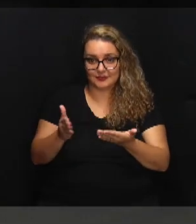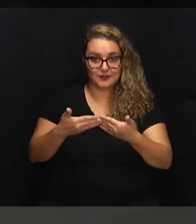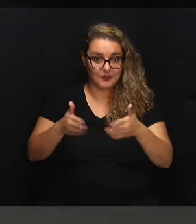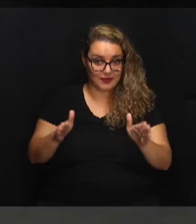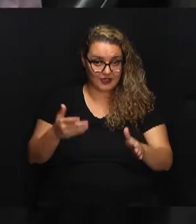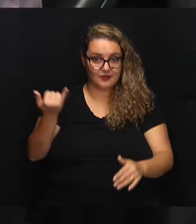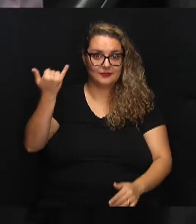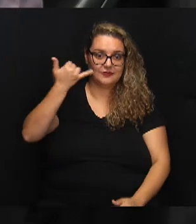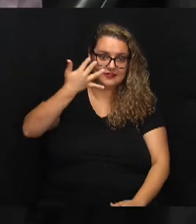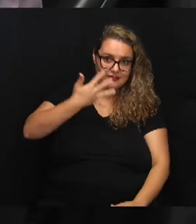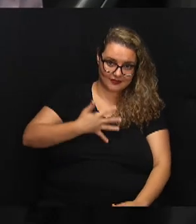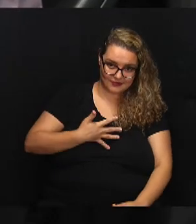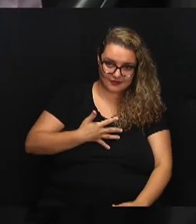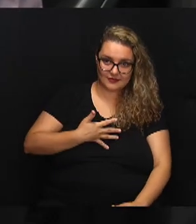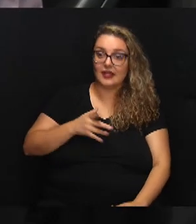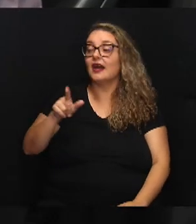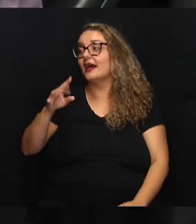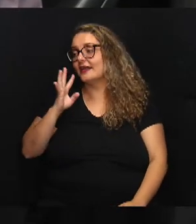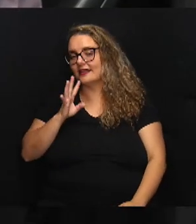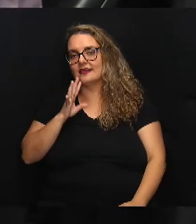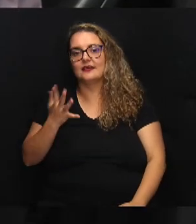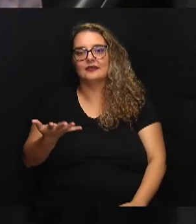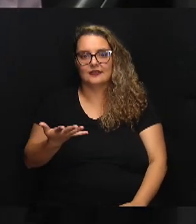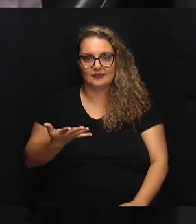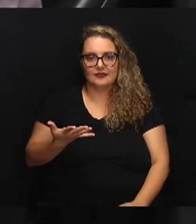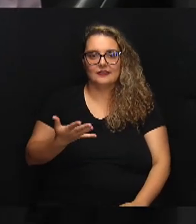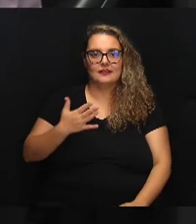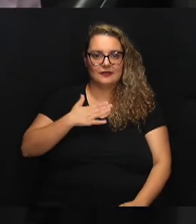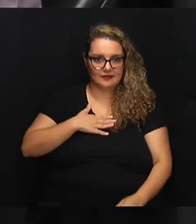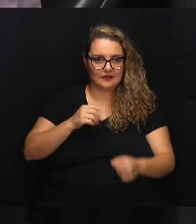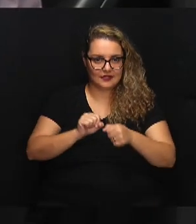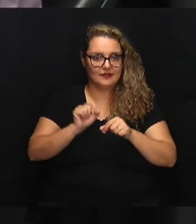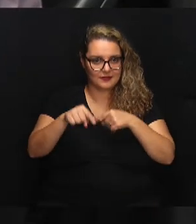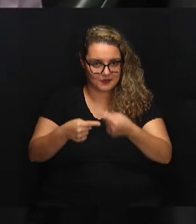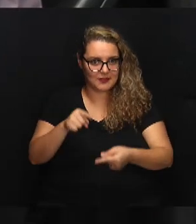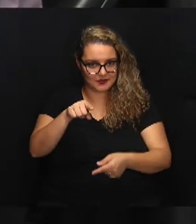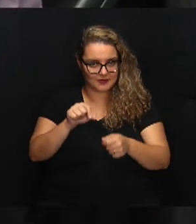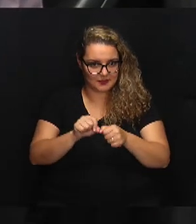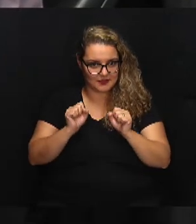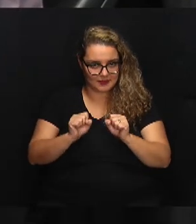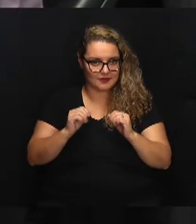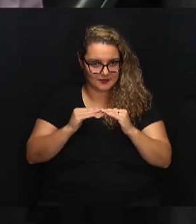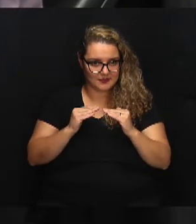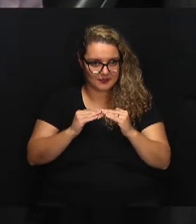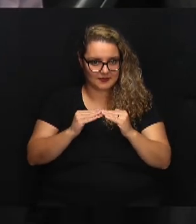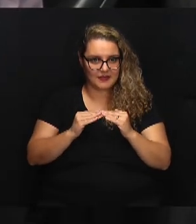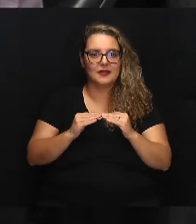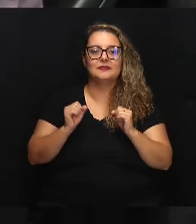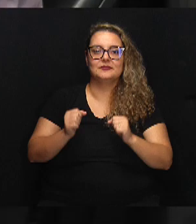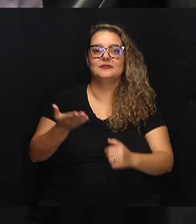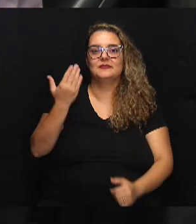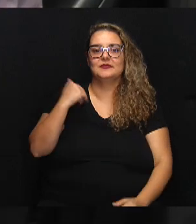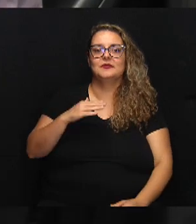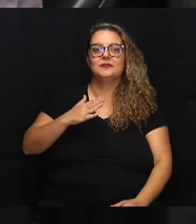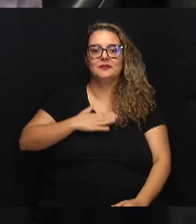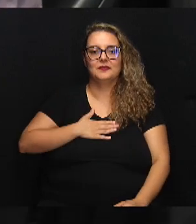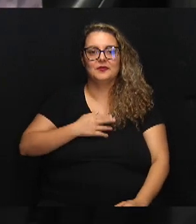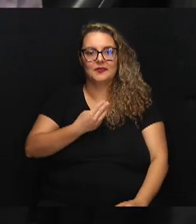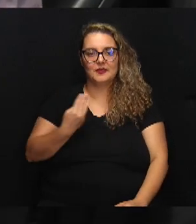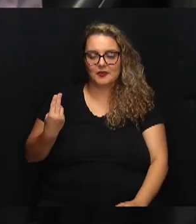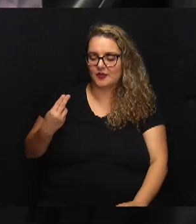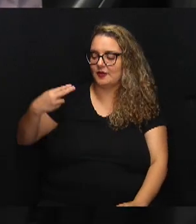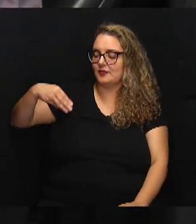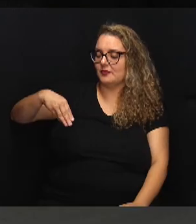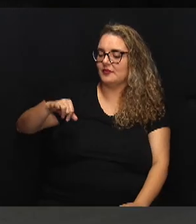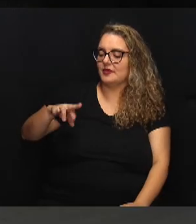a minha auto e audiodescrição. Então, eu vou fazer a minha e na sequência você faz a sua, combinado? Vamos lá? Vamos sim. O meu nome é